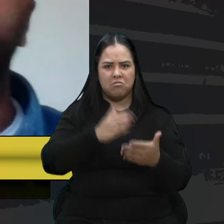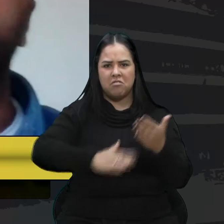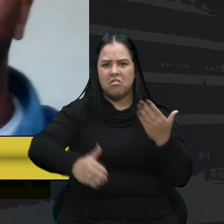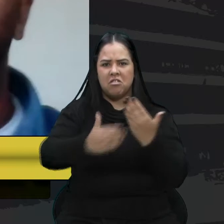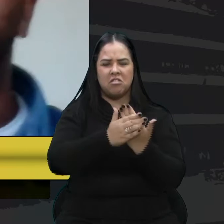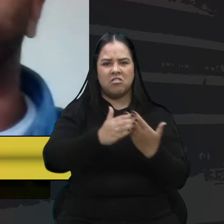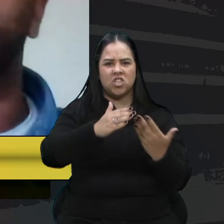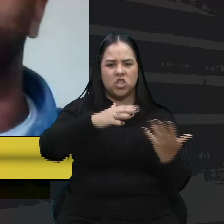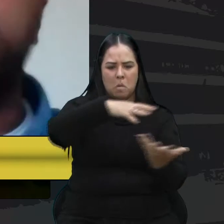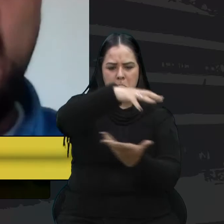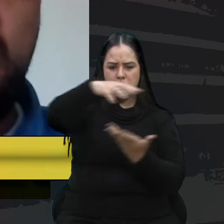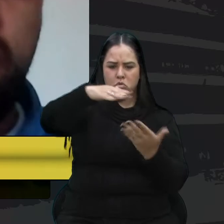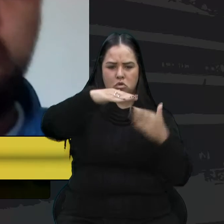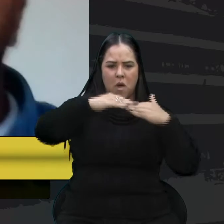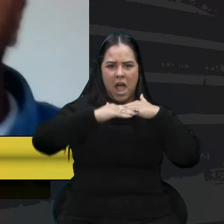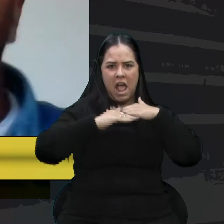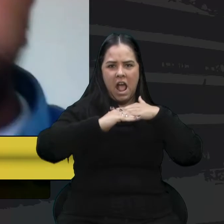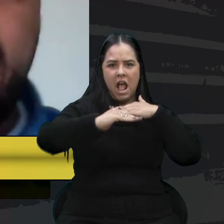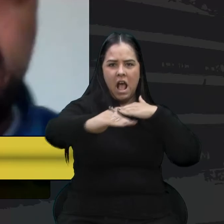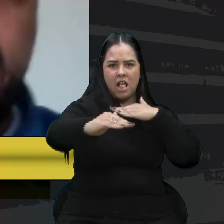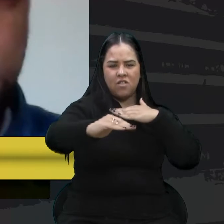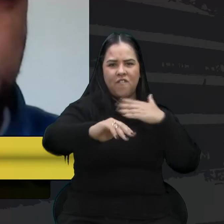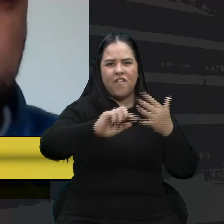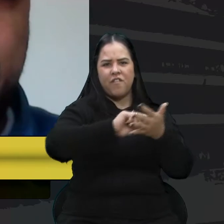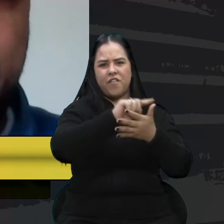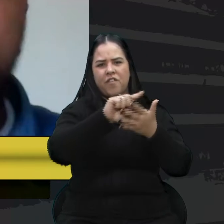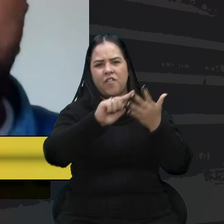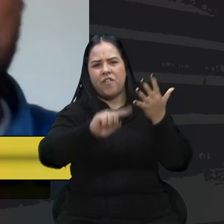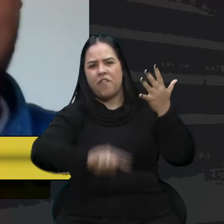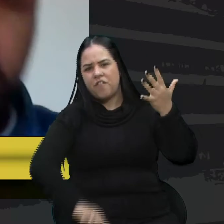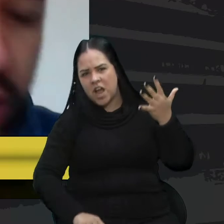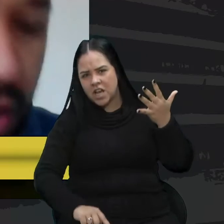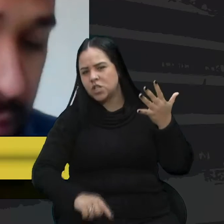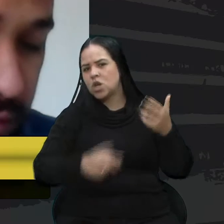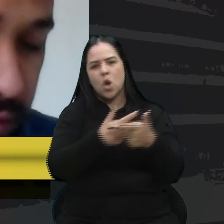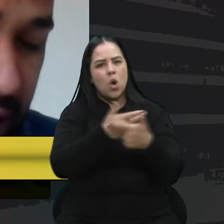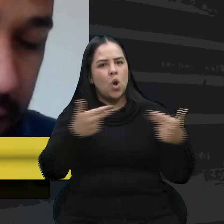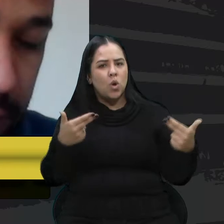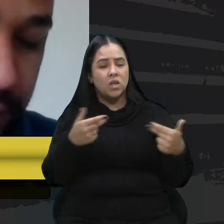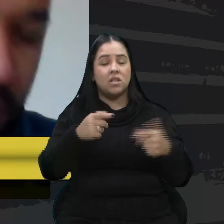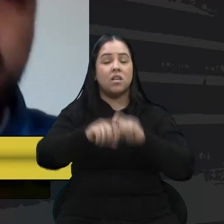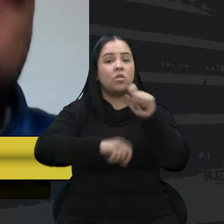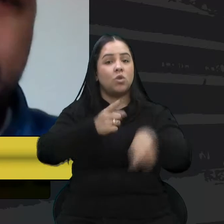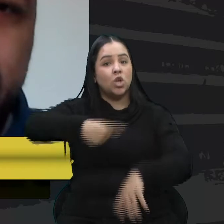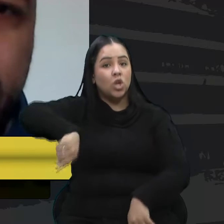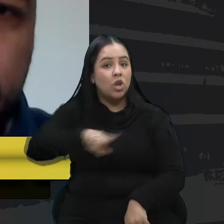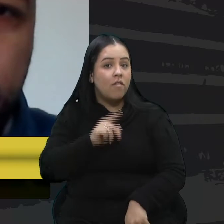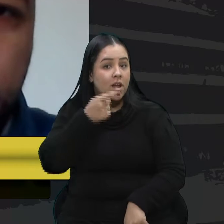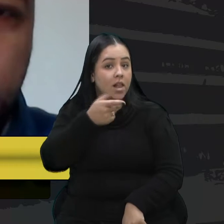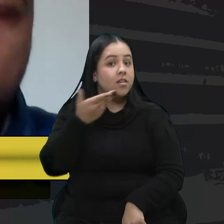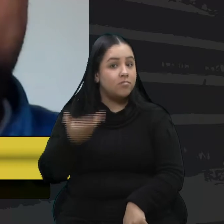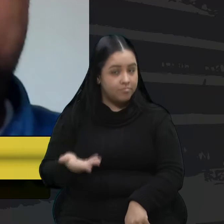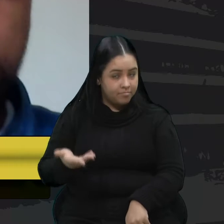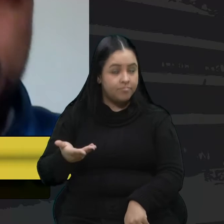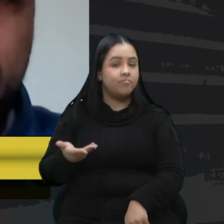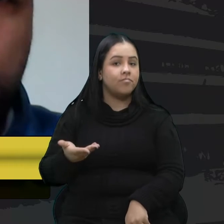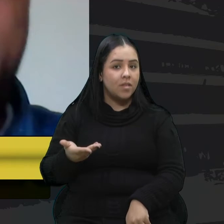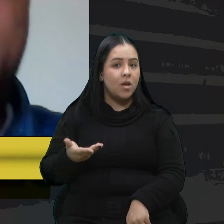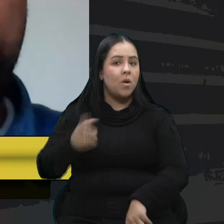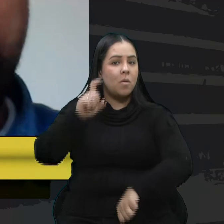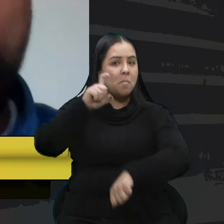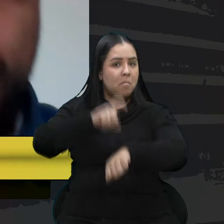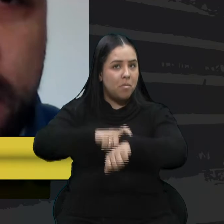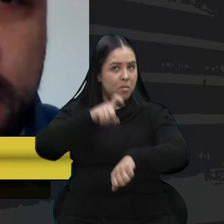terraplanismo, reptilianos, etc, etc, etc. É disso que nós estamos falando. Então, assim, o momento